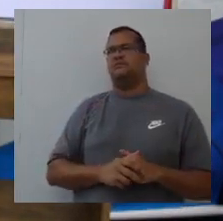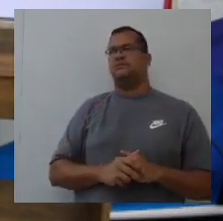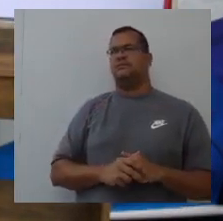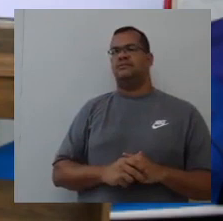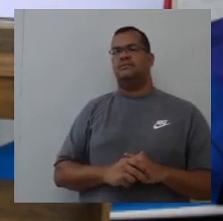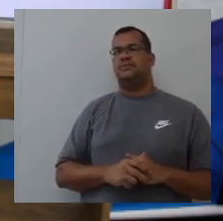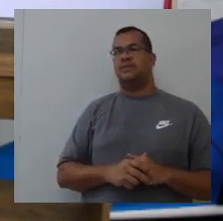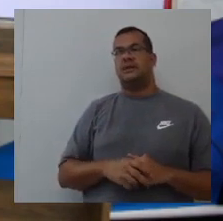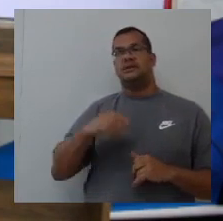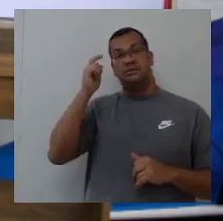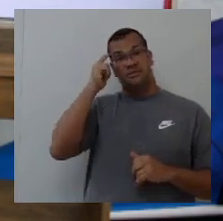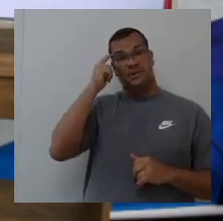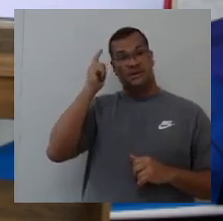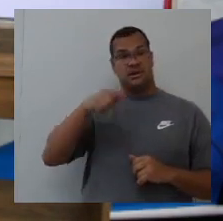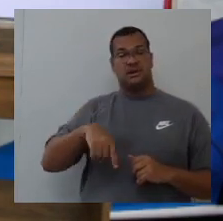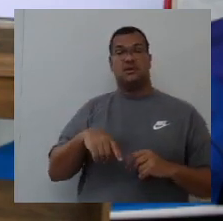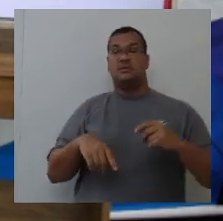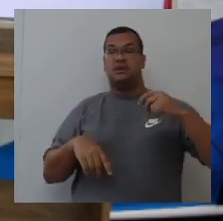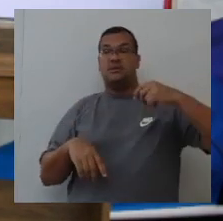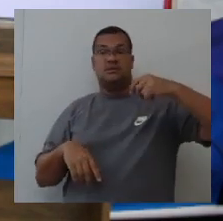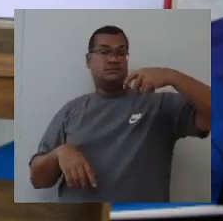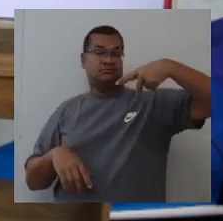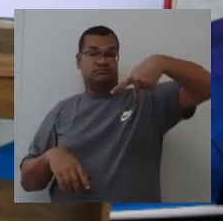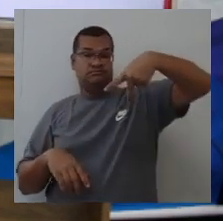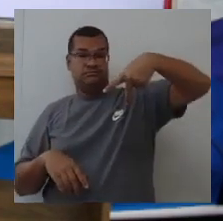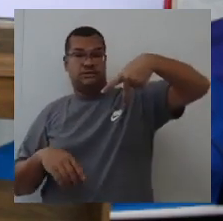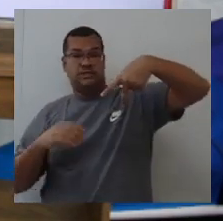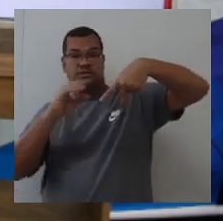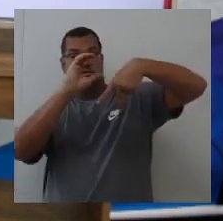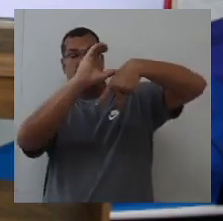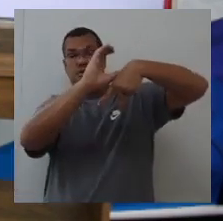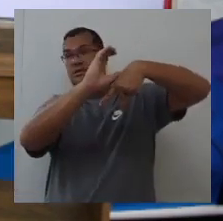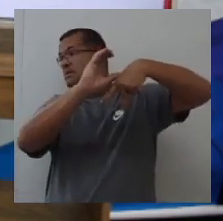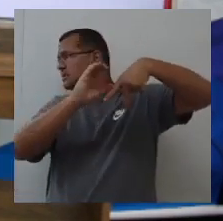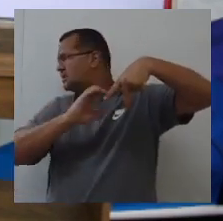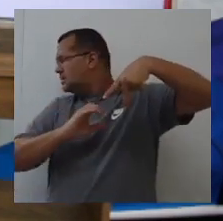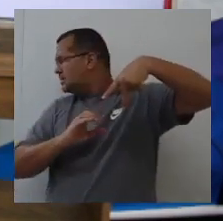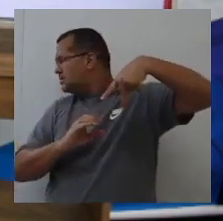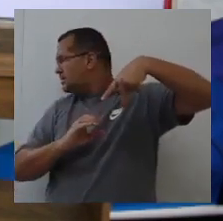mesma forma, se eu pensar no ângulo C, olha o que vai acontecer.